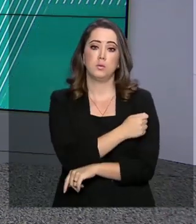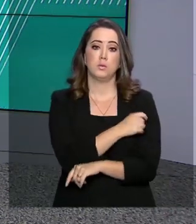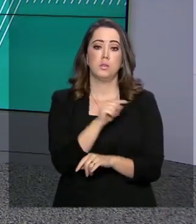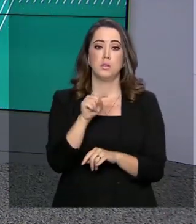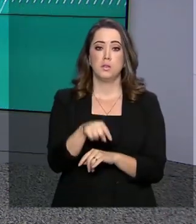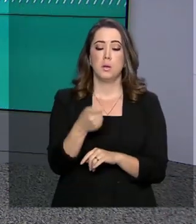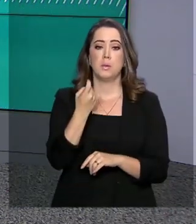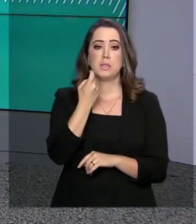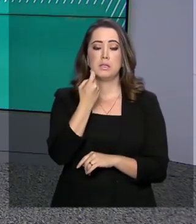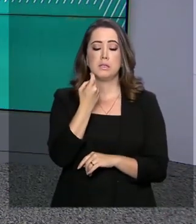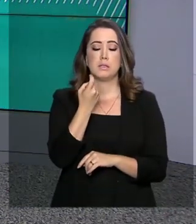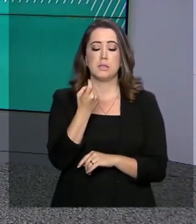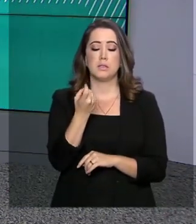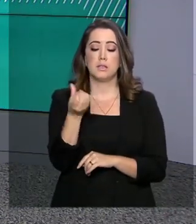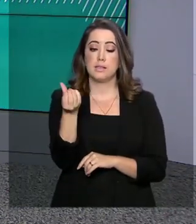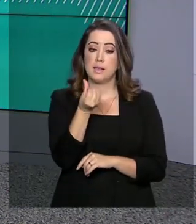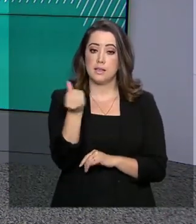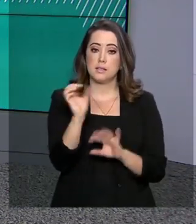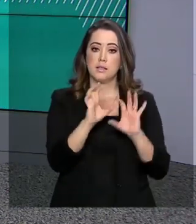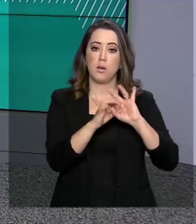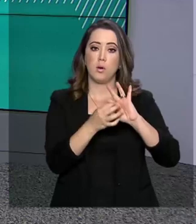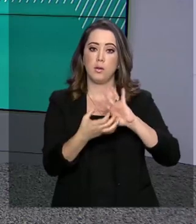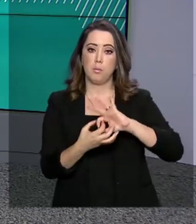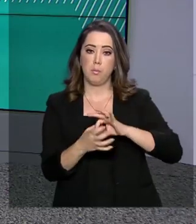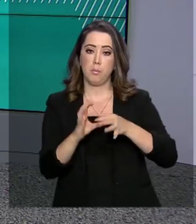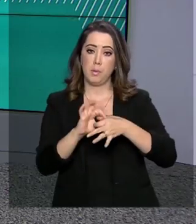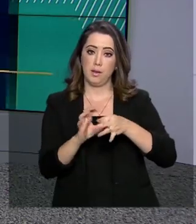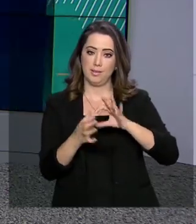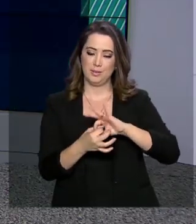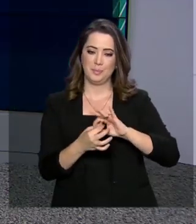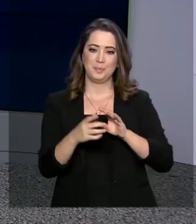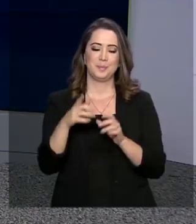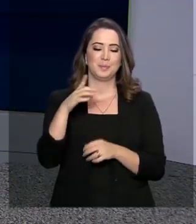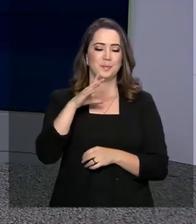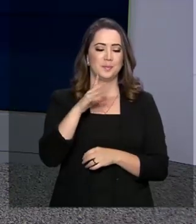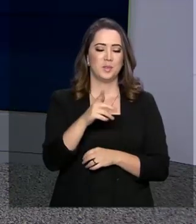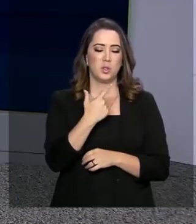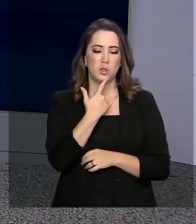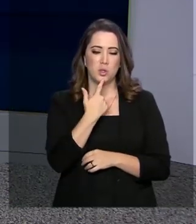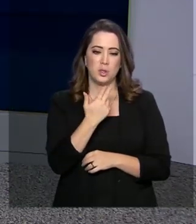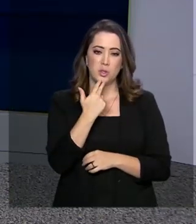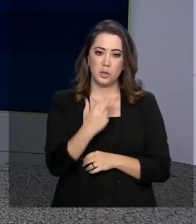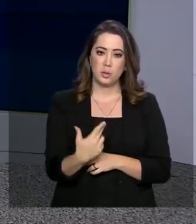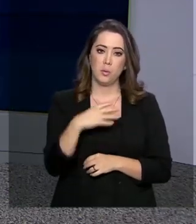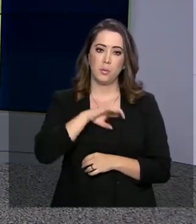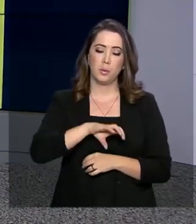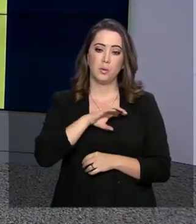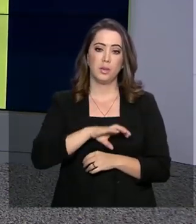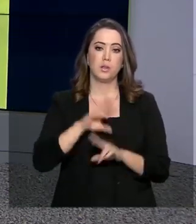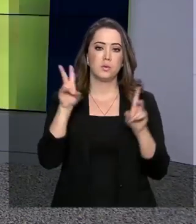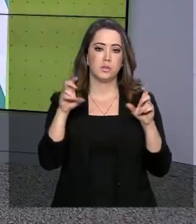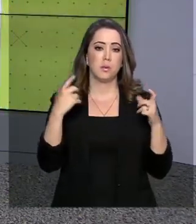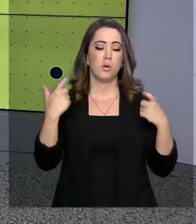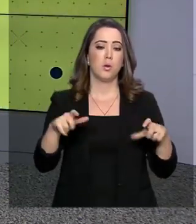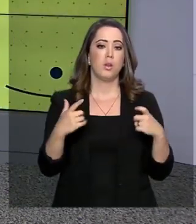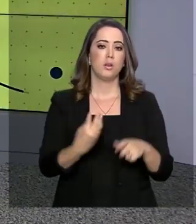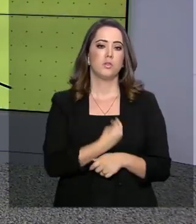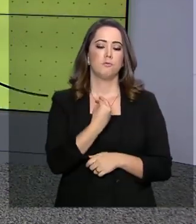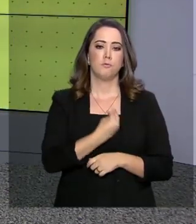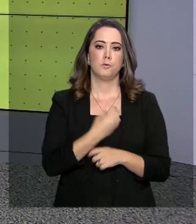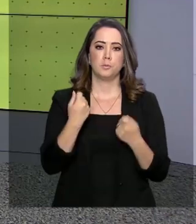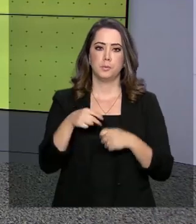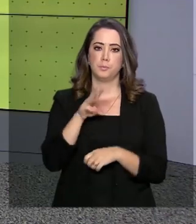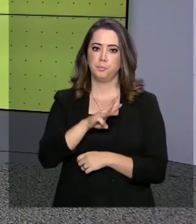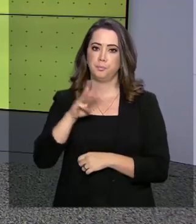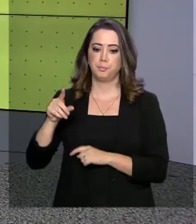para a 6ª Olimpíada de Língua Portuguesa. O tema deste ano é O Lugar Onde Vivo. O material deve ser enviado para o site